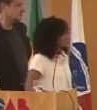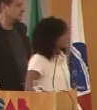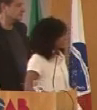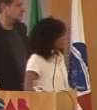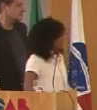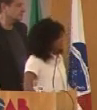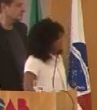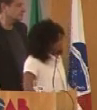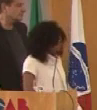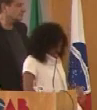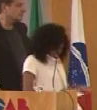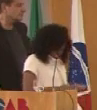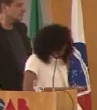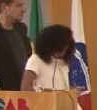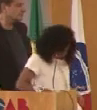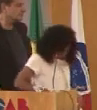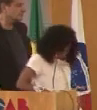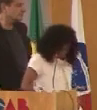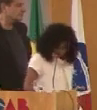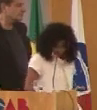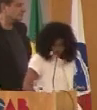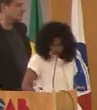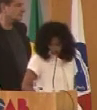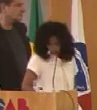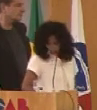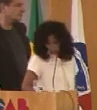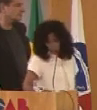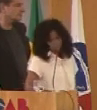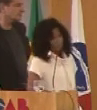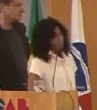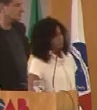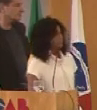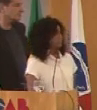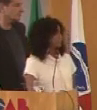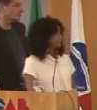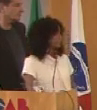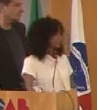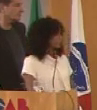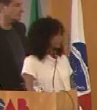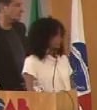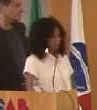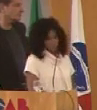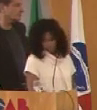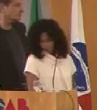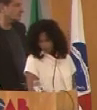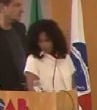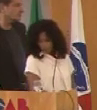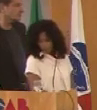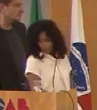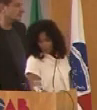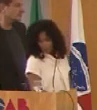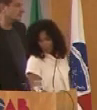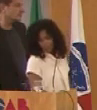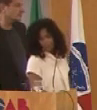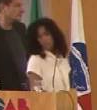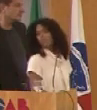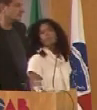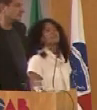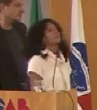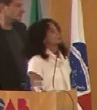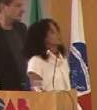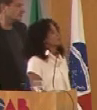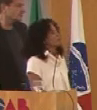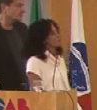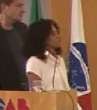e dolorido, mas sobreviver é necessário, até porque nossa fé é maior que a empáfia e